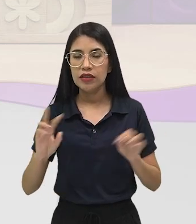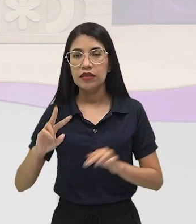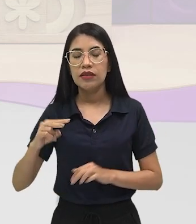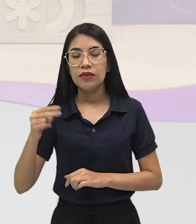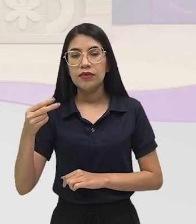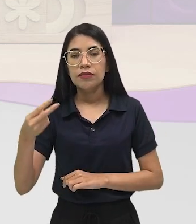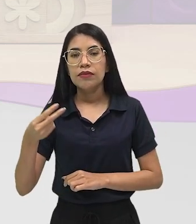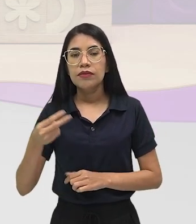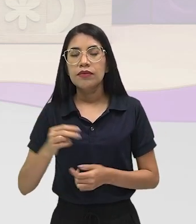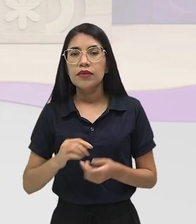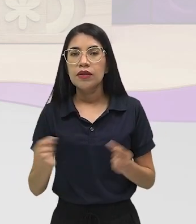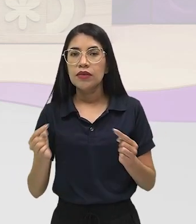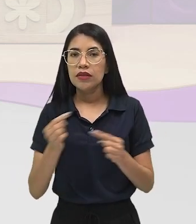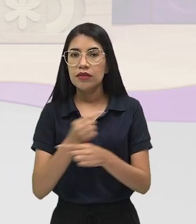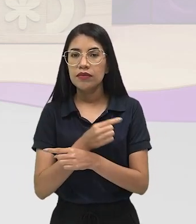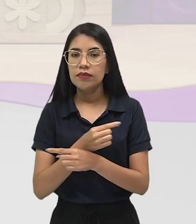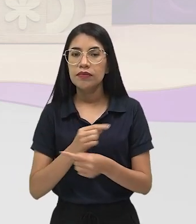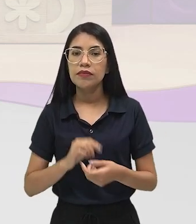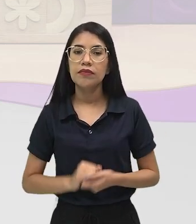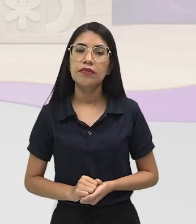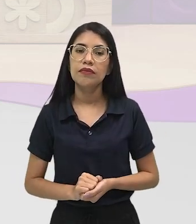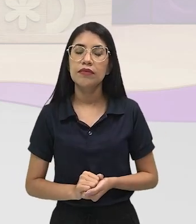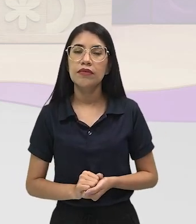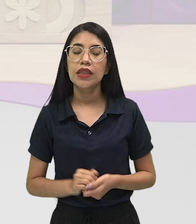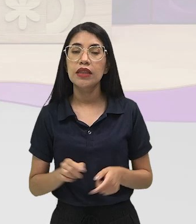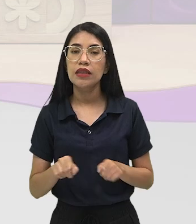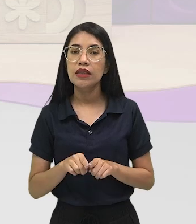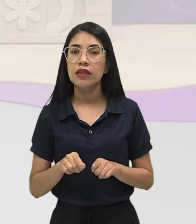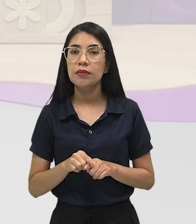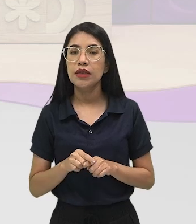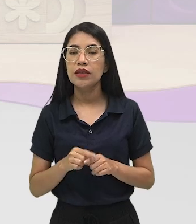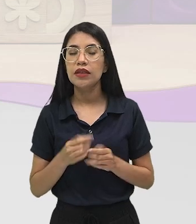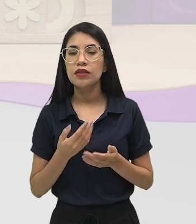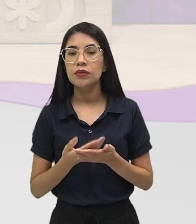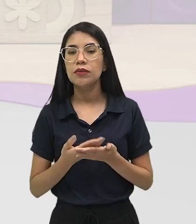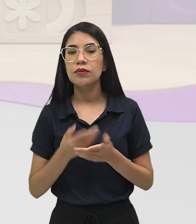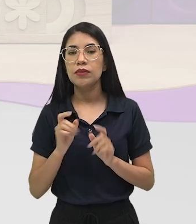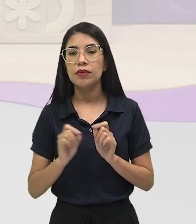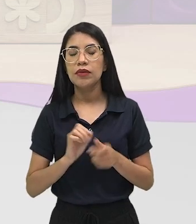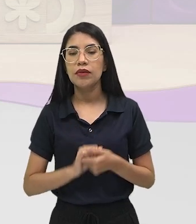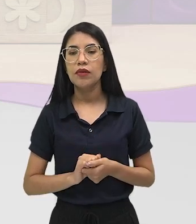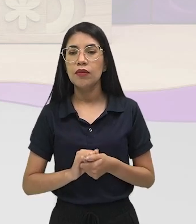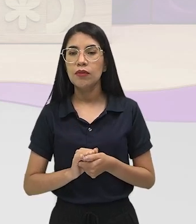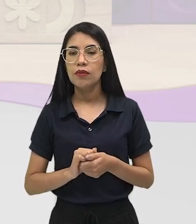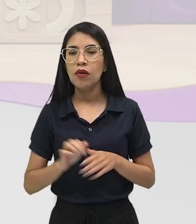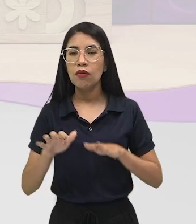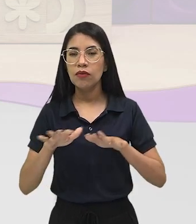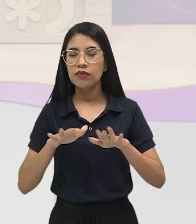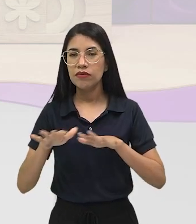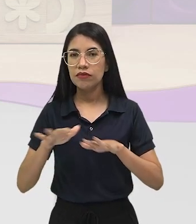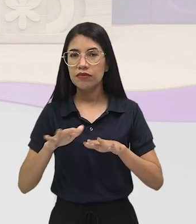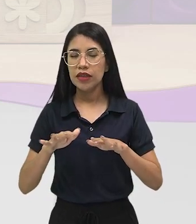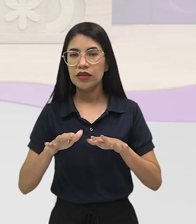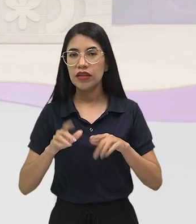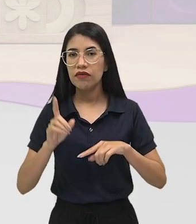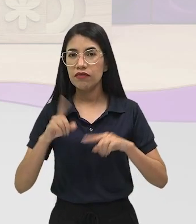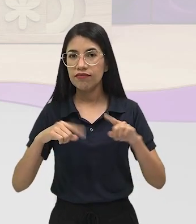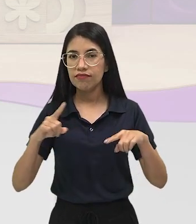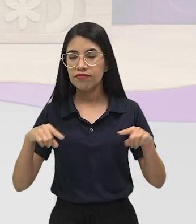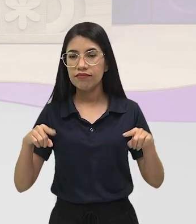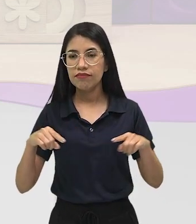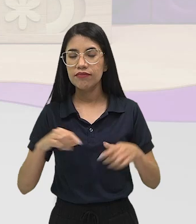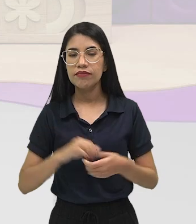inversamente proporcional. Nós vemos também, olha só, no movimento uniformemente variado, tá? A